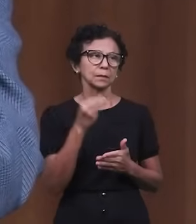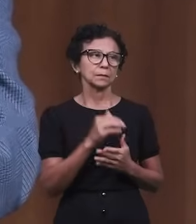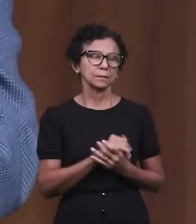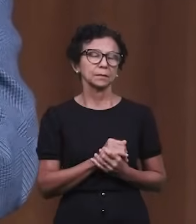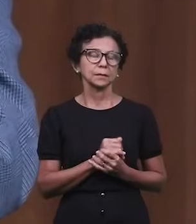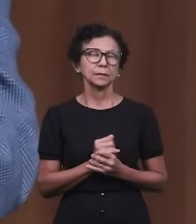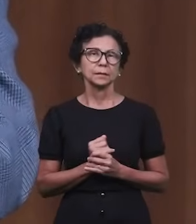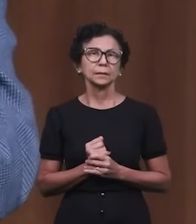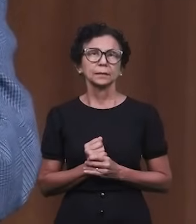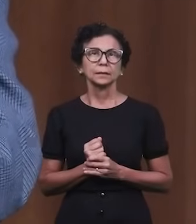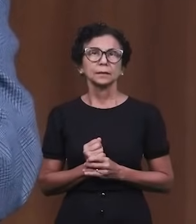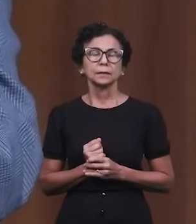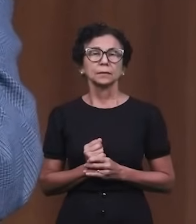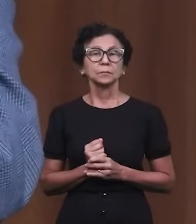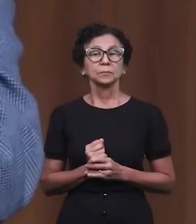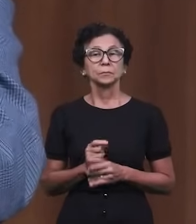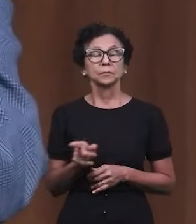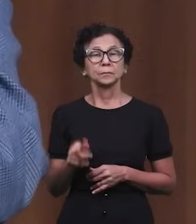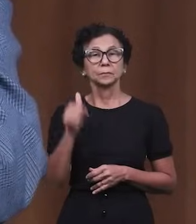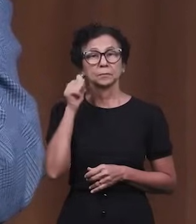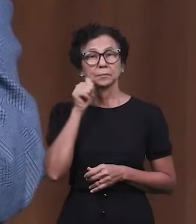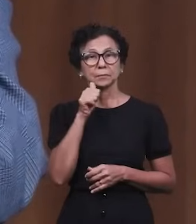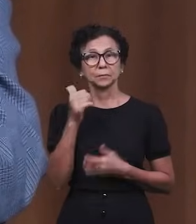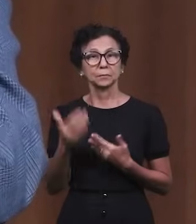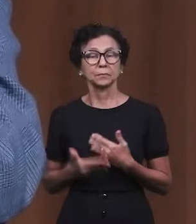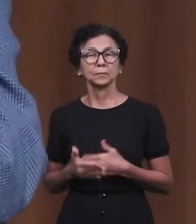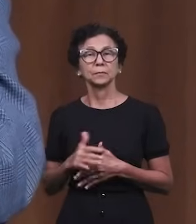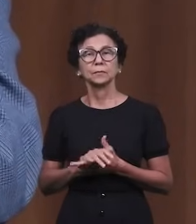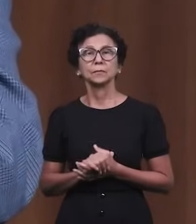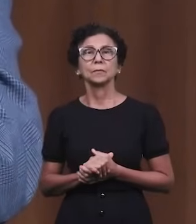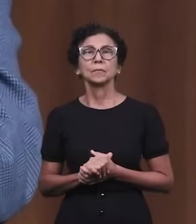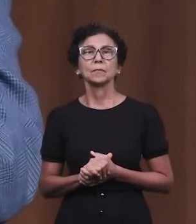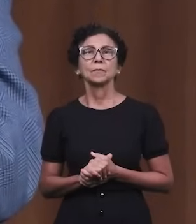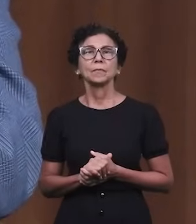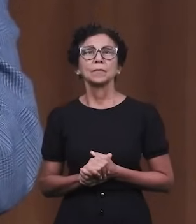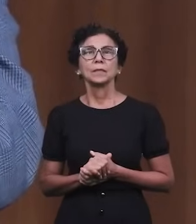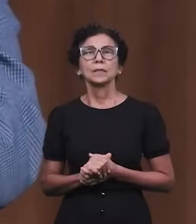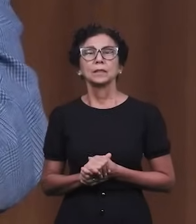isso. O que eu senti, faltava nessa irmã, Marcelo,